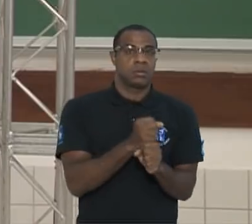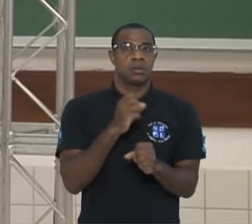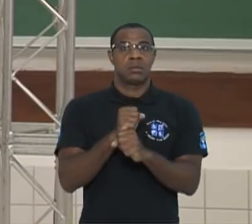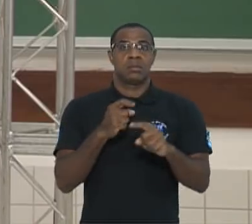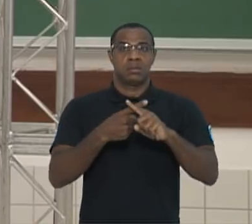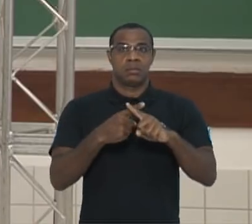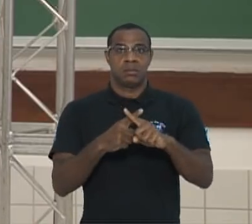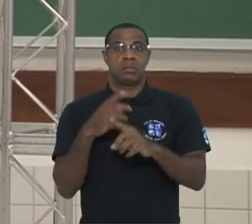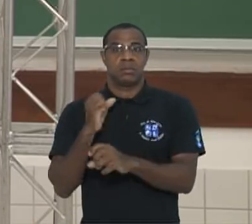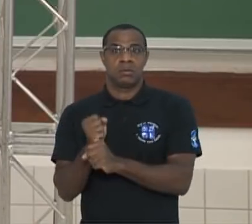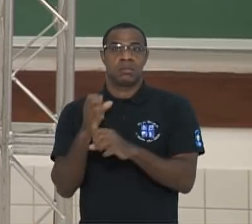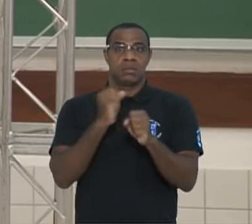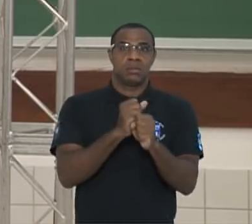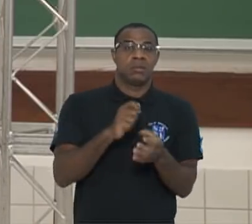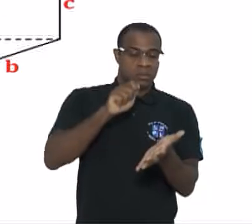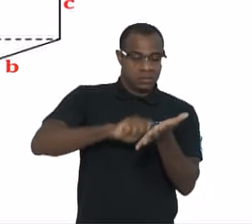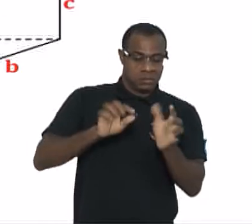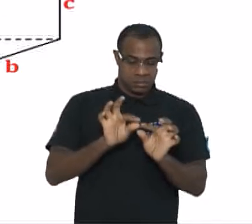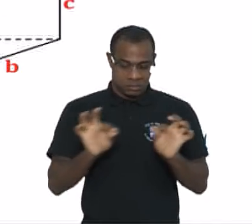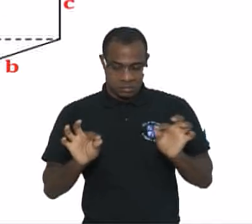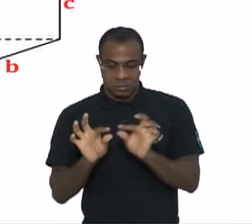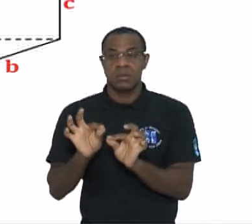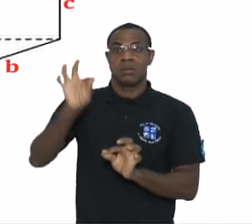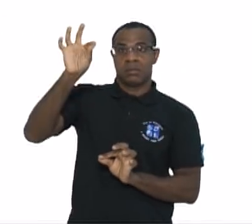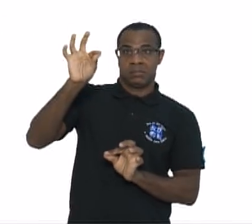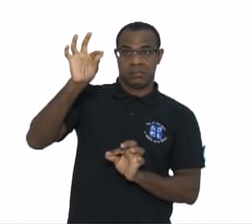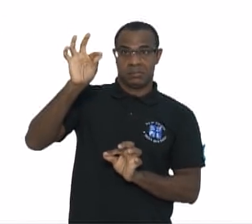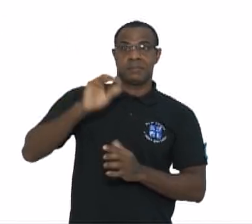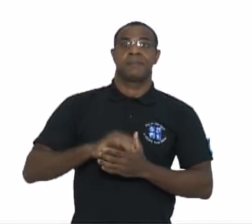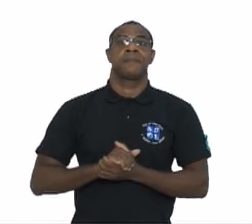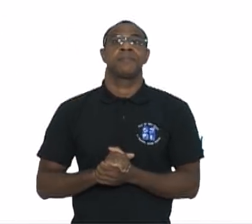esqueçam, tá? Anota aí, comprimento vezes largura vezes altura.